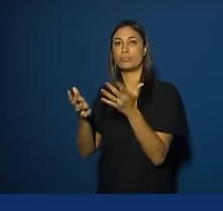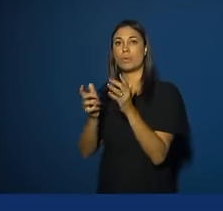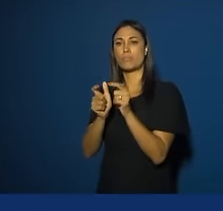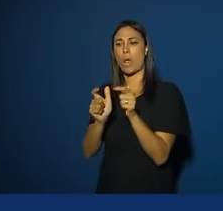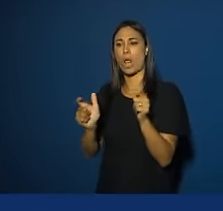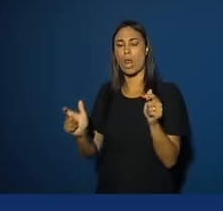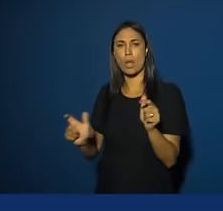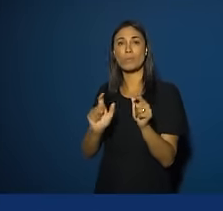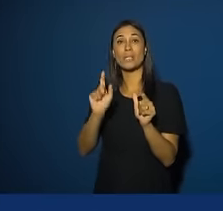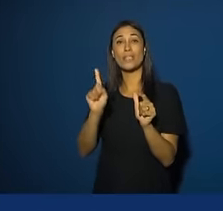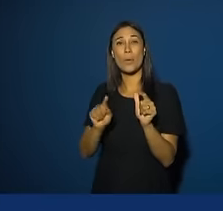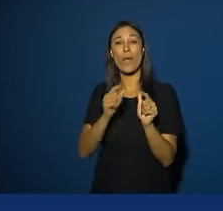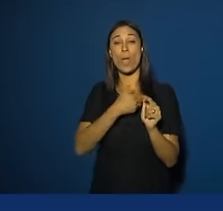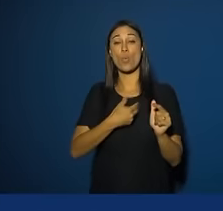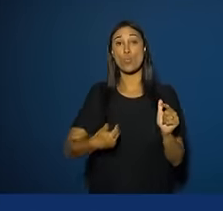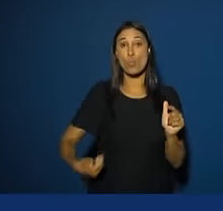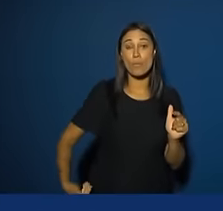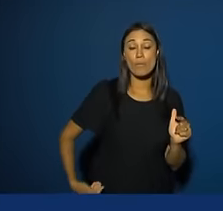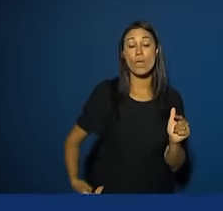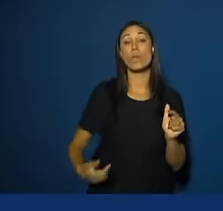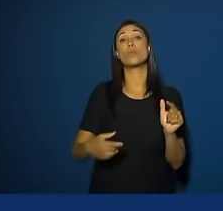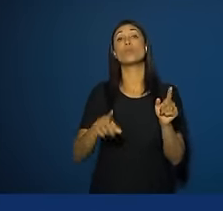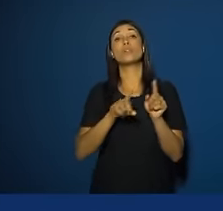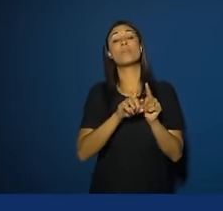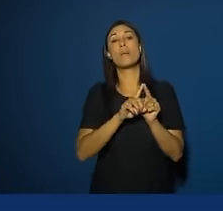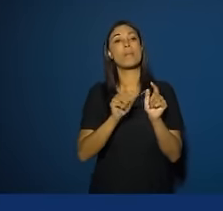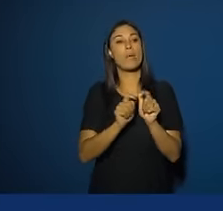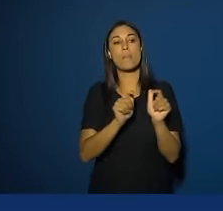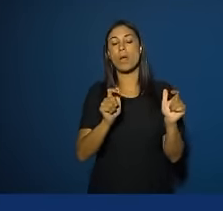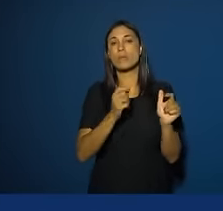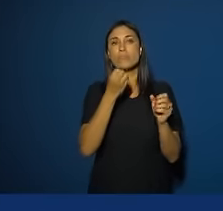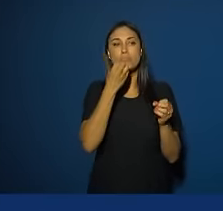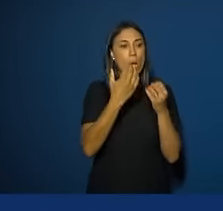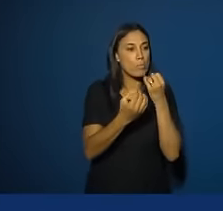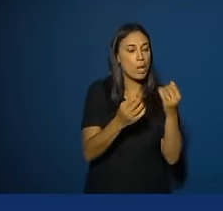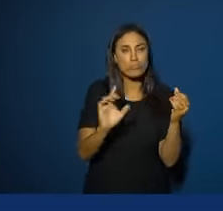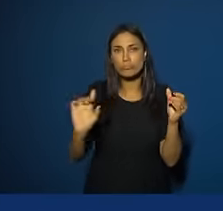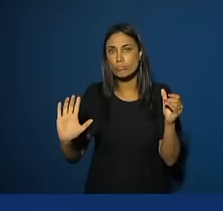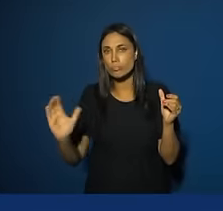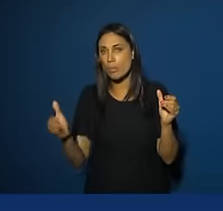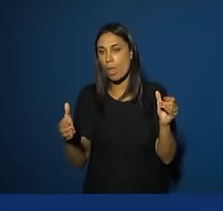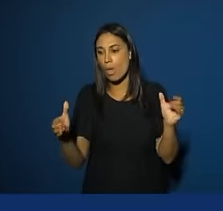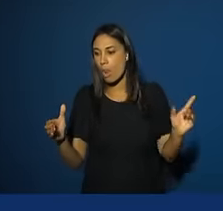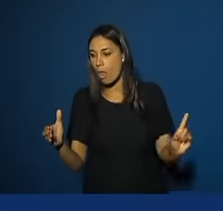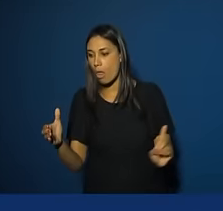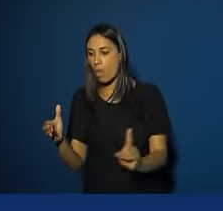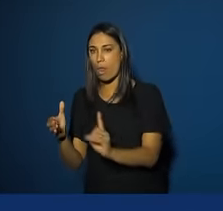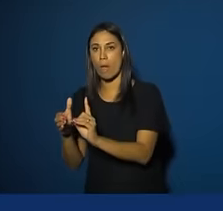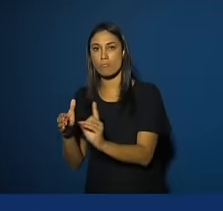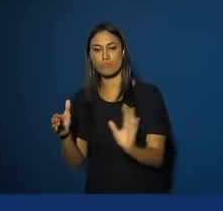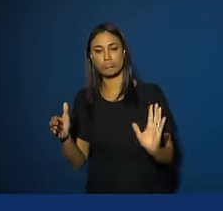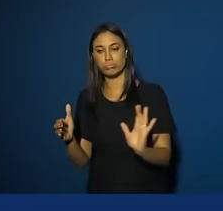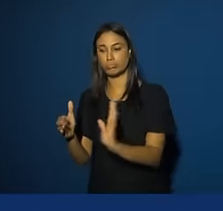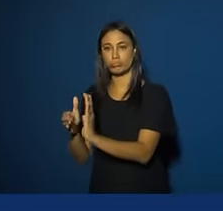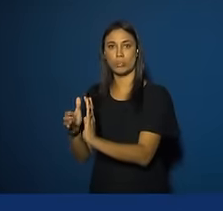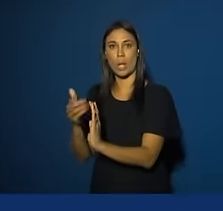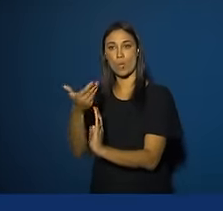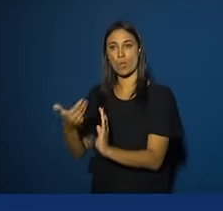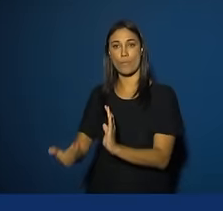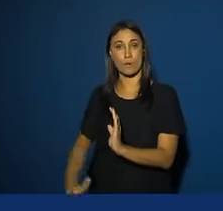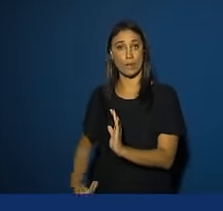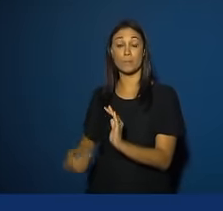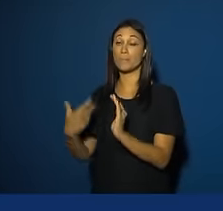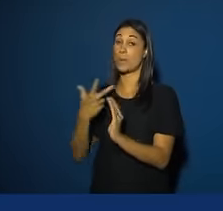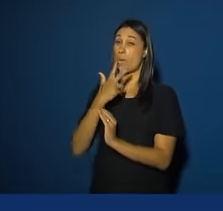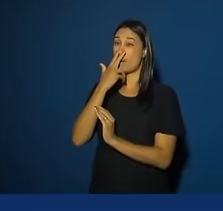um governo de fato pro Business e muita gente muito boa se juntou a esse governo né Eh eu